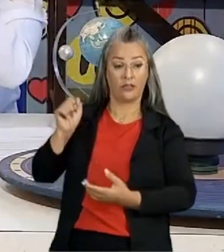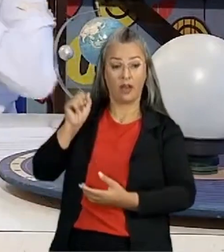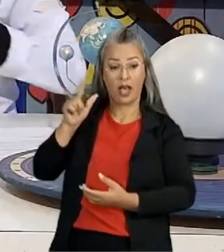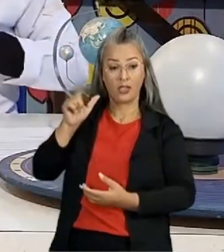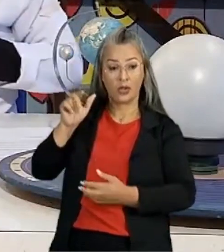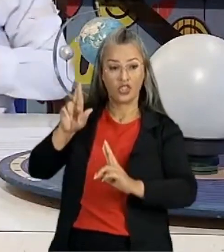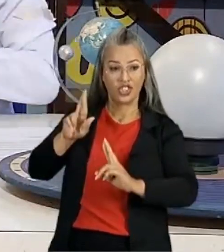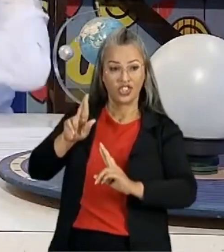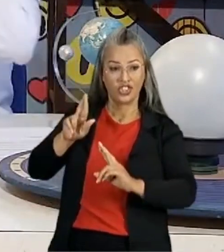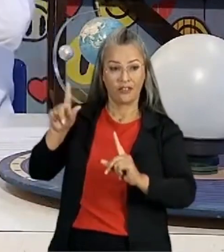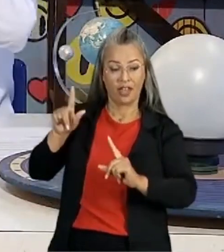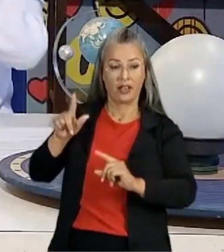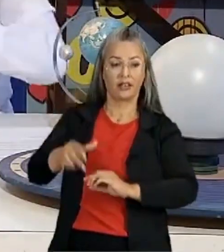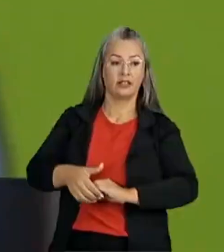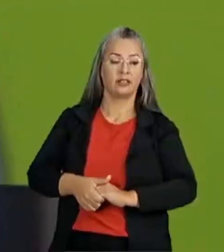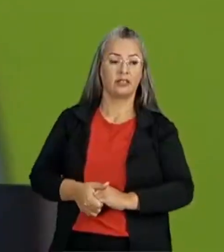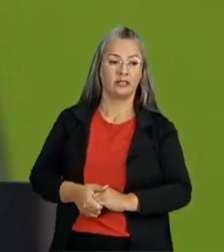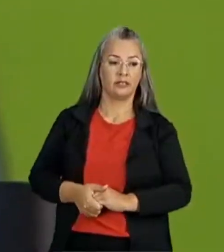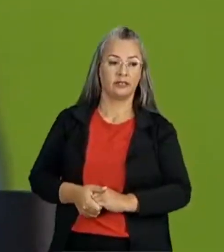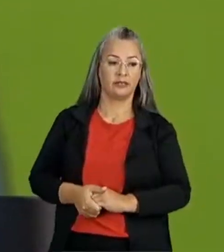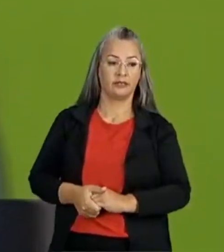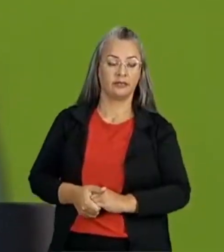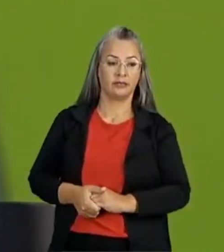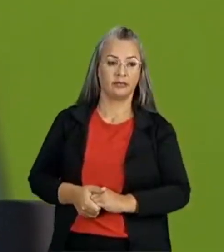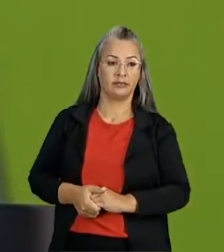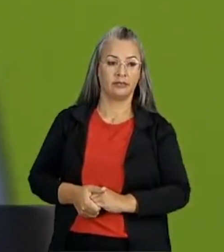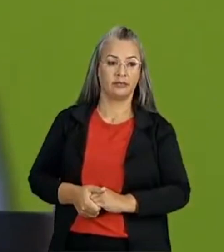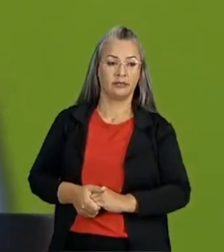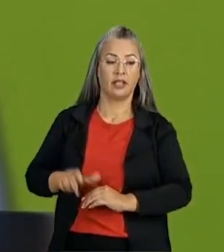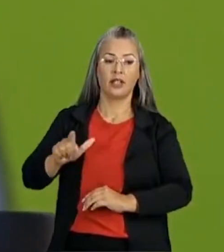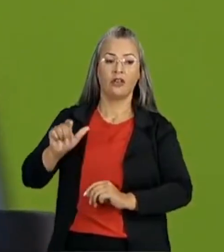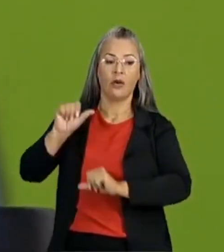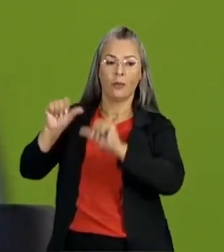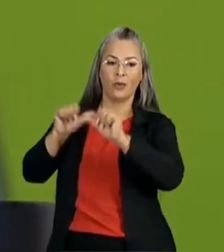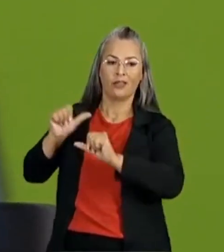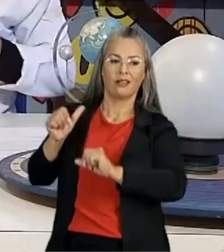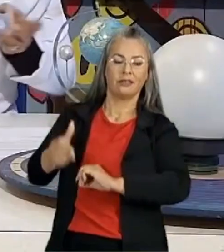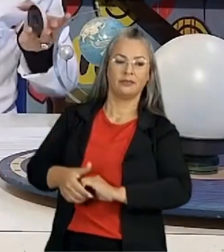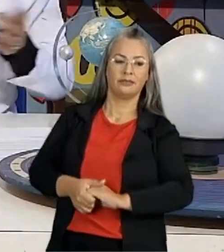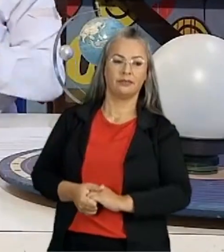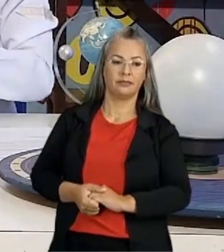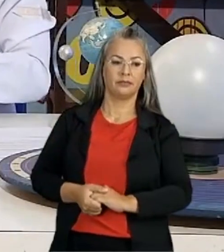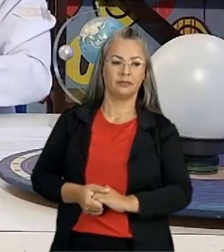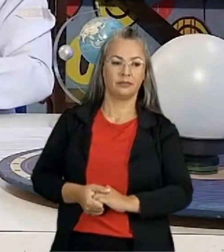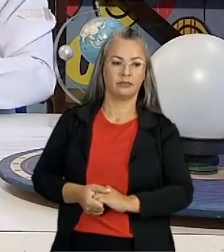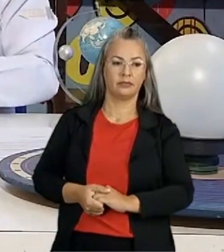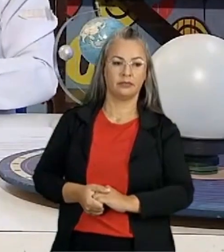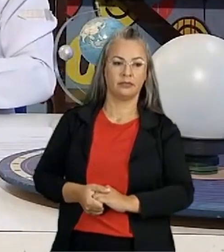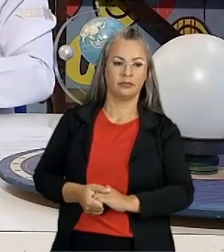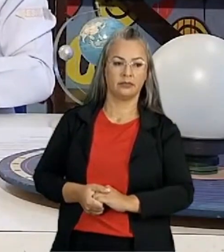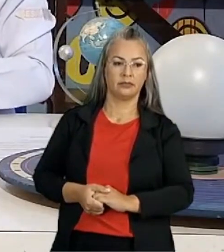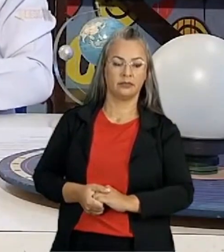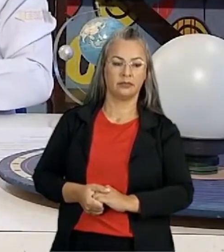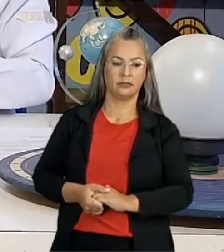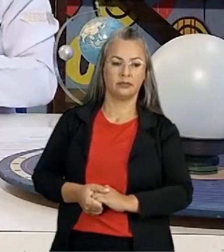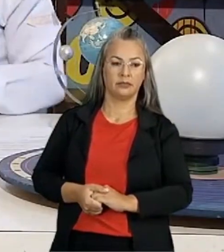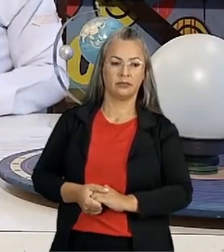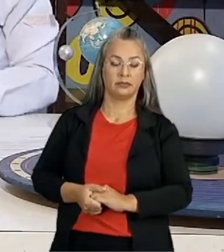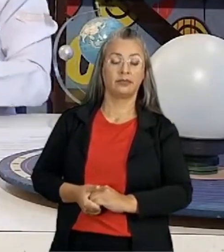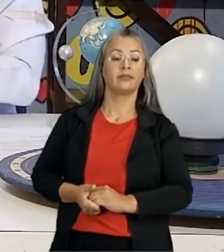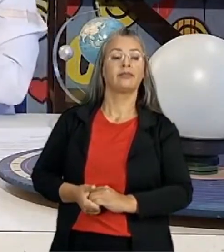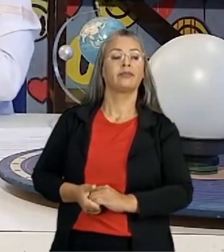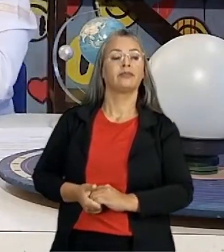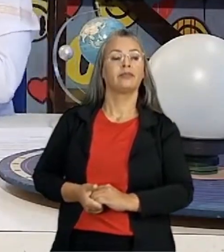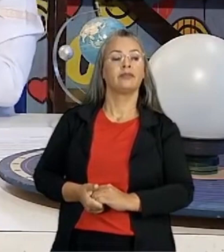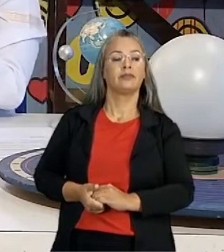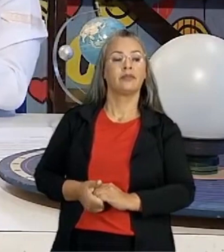Azulzinho. Não, aí atrai. Aí atrai. Marronzinho pra baixo. Isso. Posso até soltar, que não vai mesmo. Não vai. E agora? Agora não,